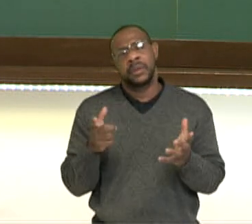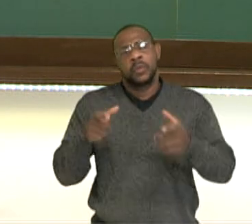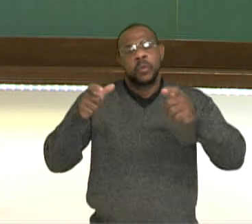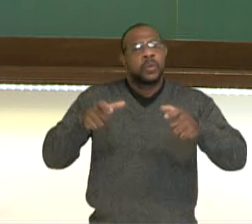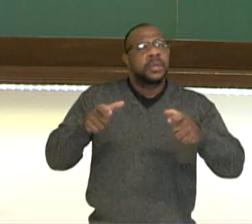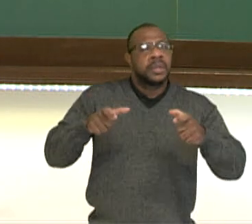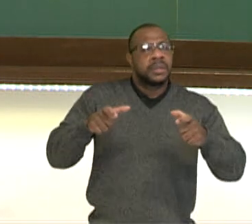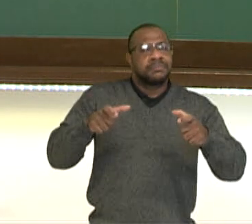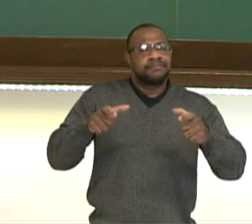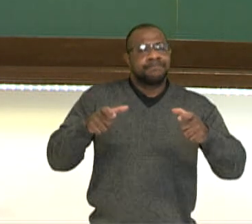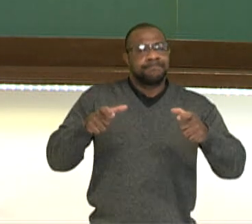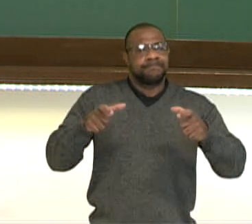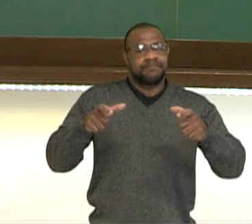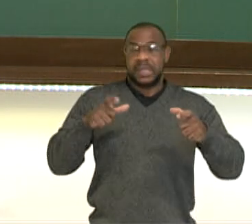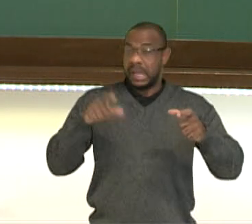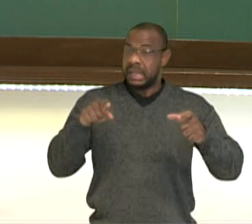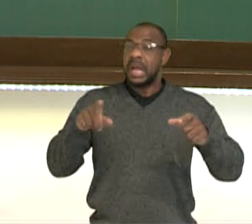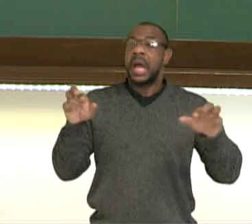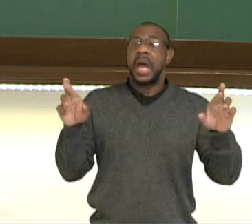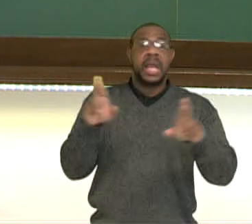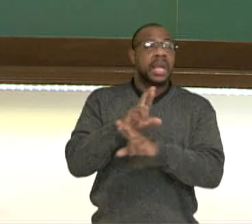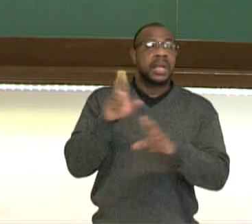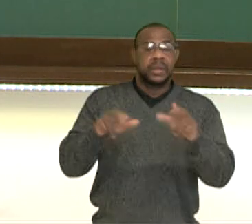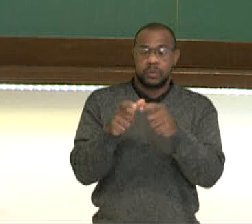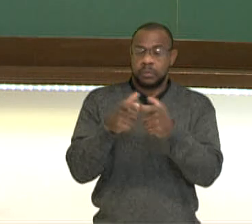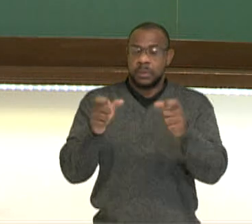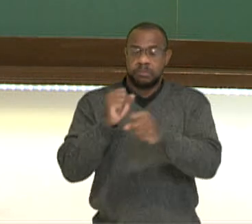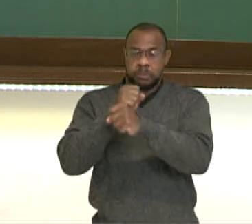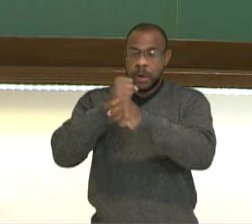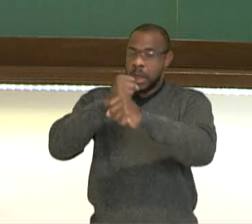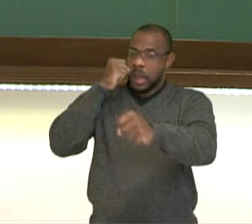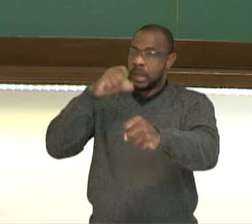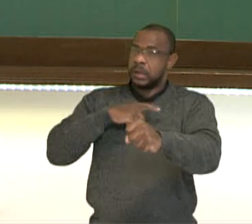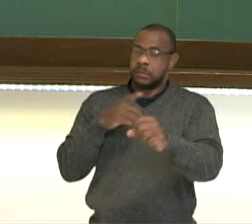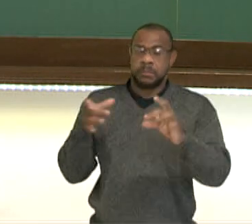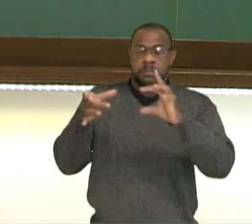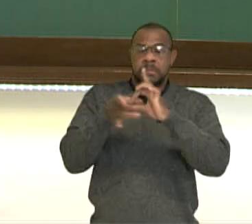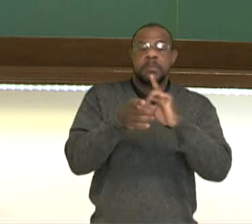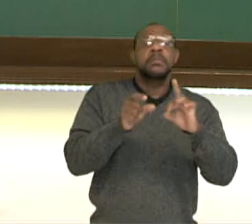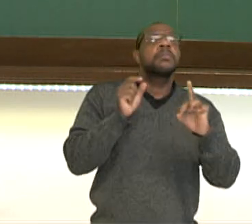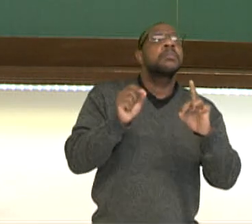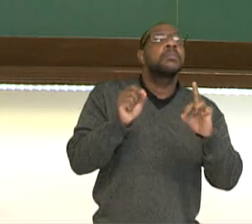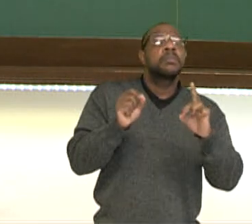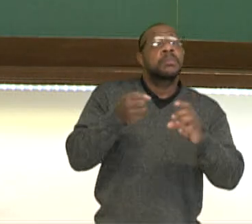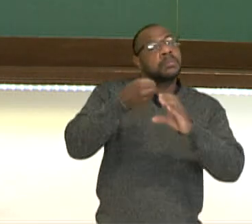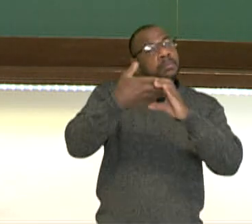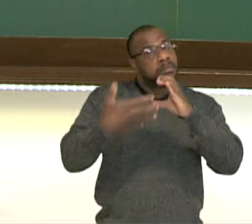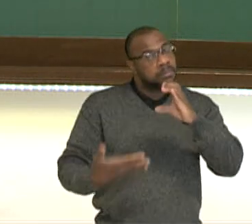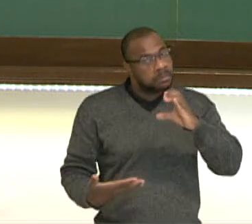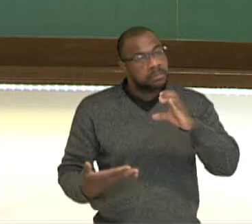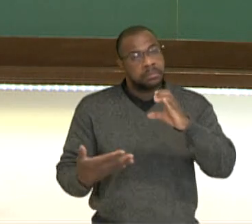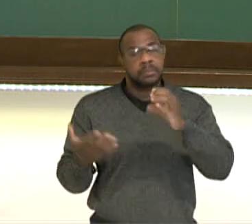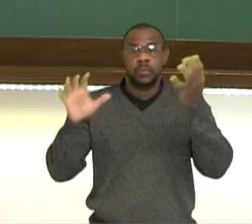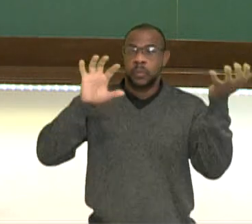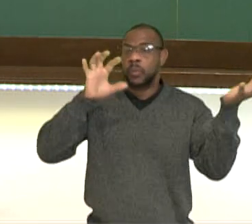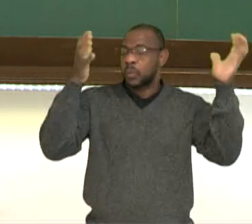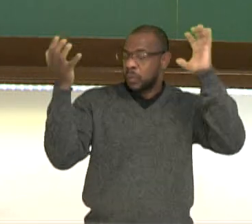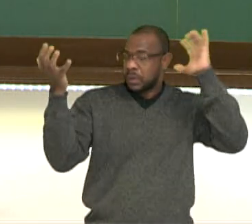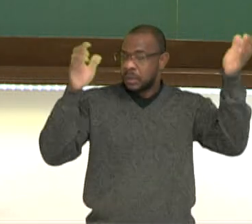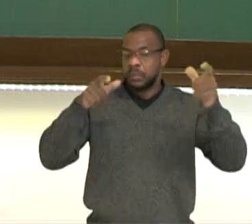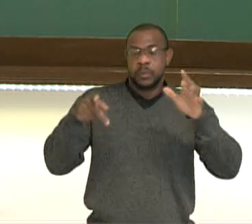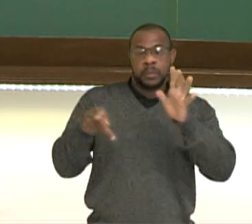principalmente essa relação entre o tamanho da vegetação estando relacionado às características climáticas